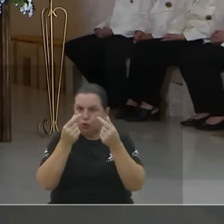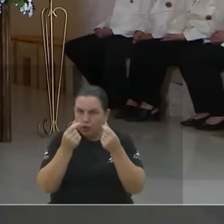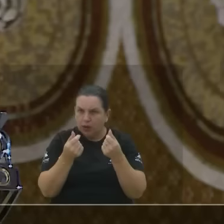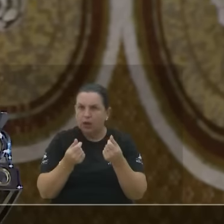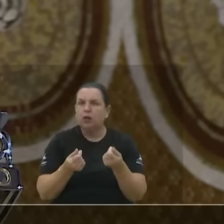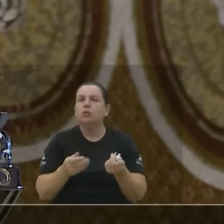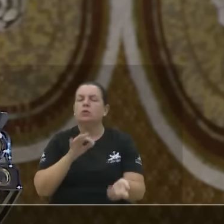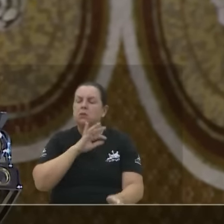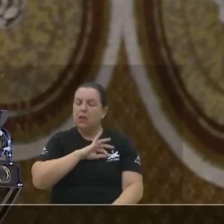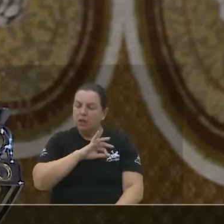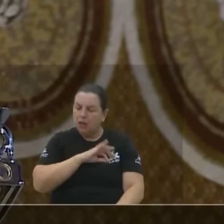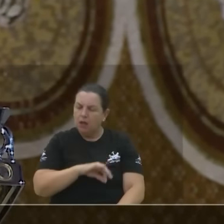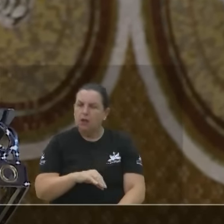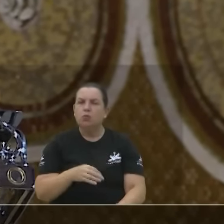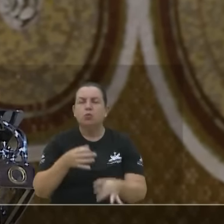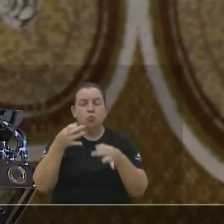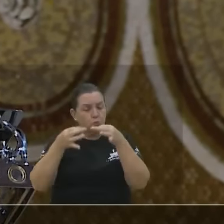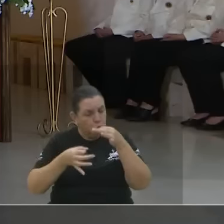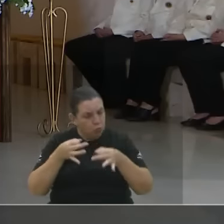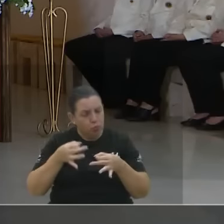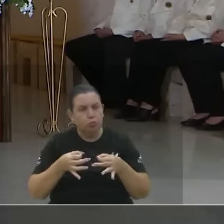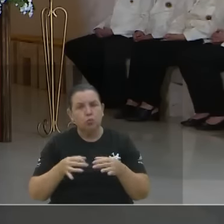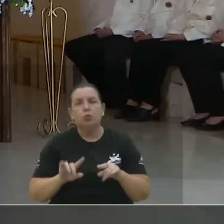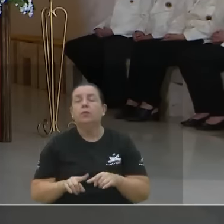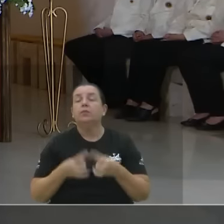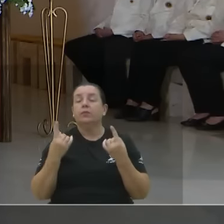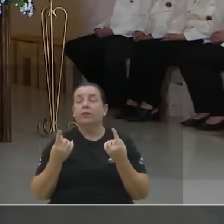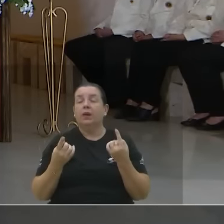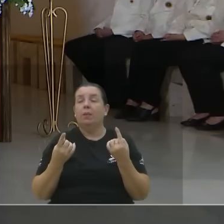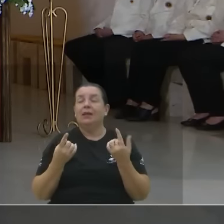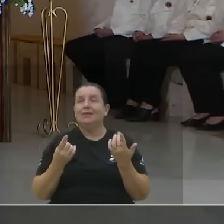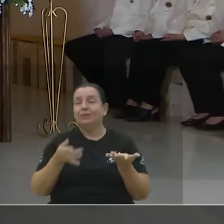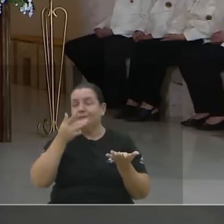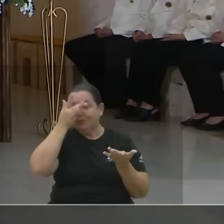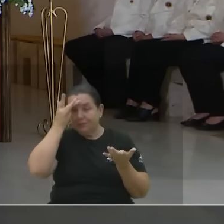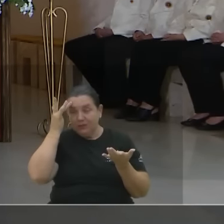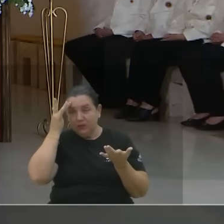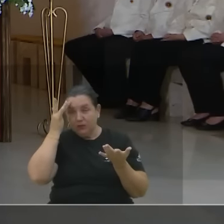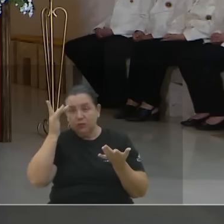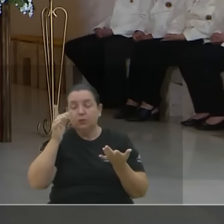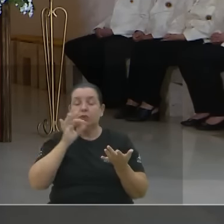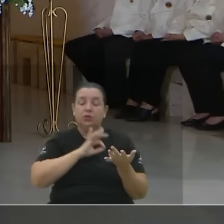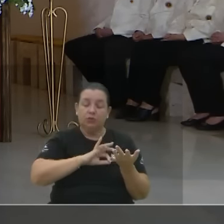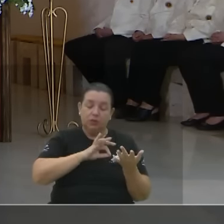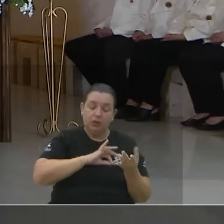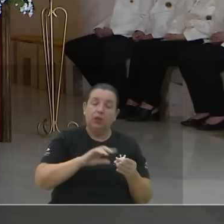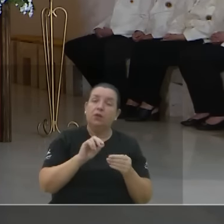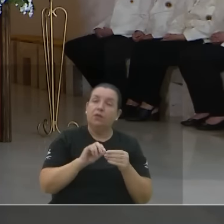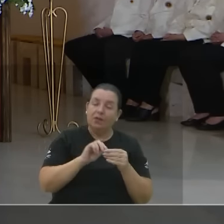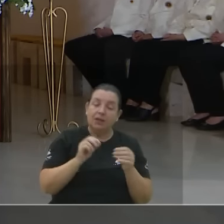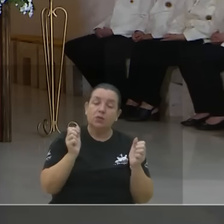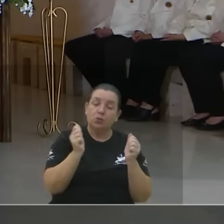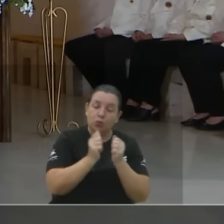soldo, mas apesar de ser remunerado, ele faz por amor.